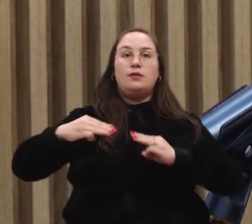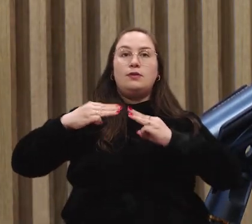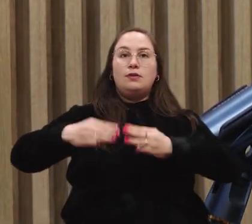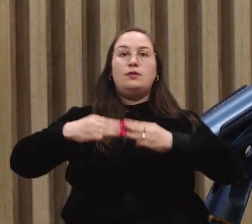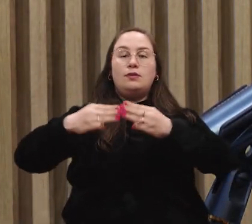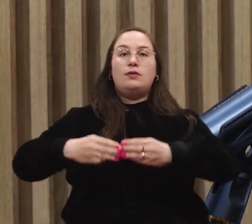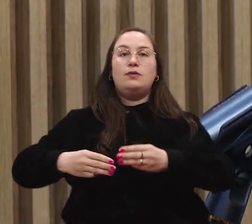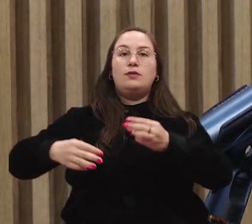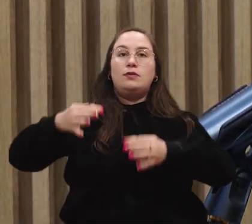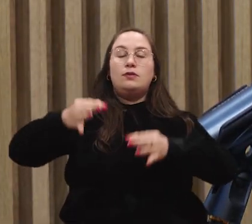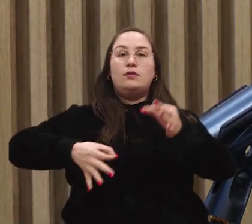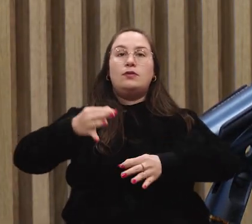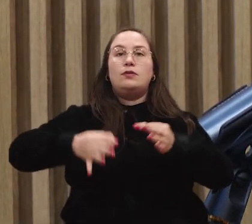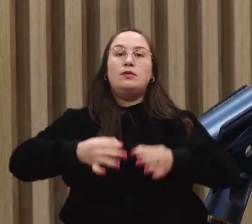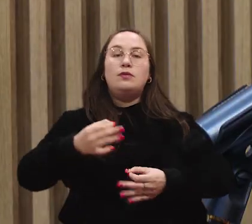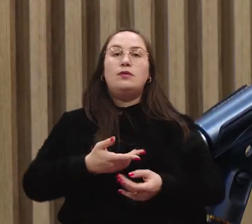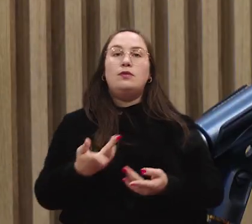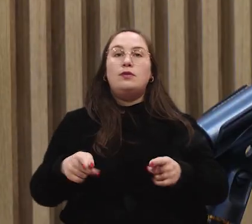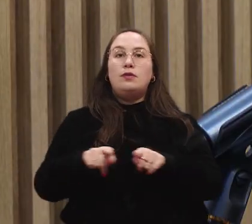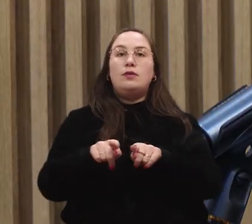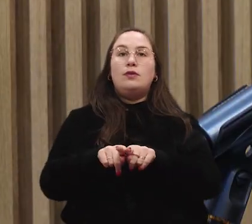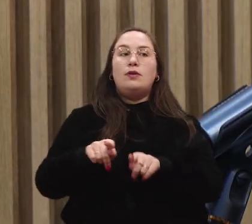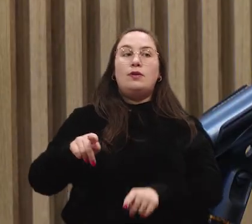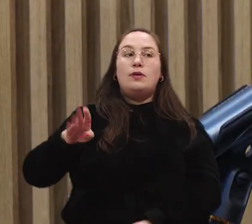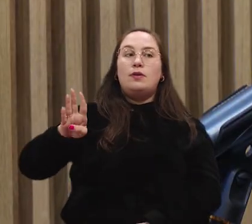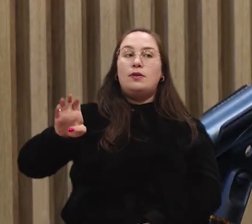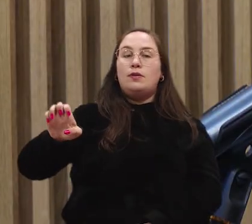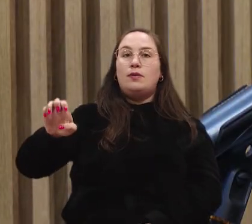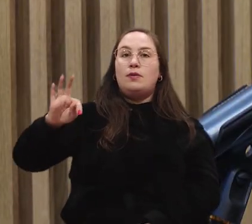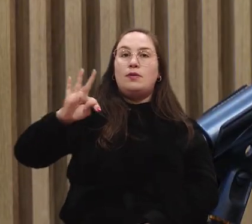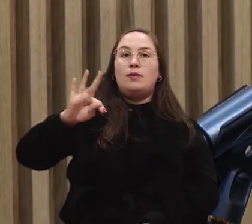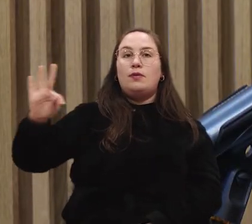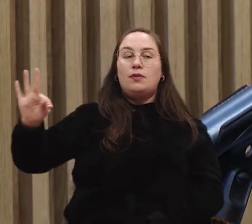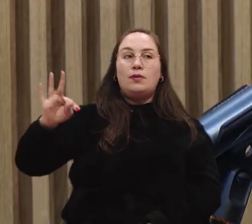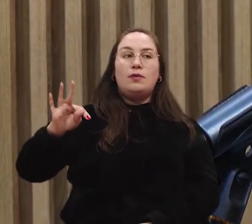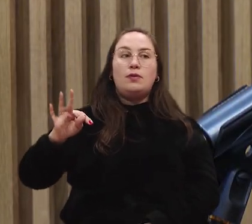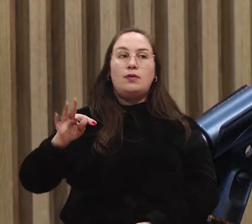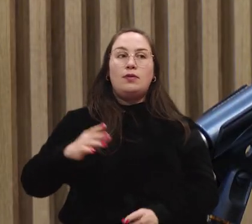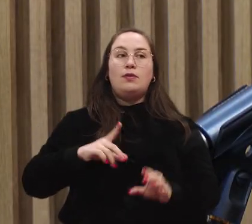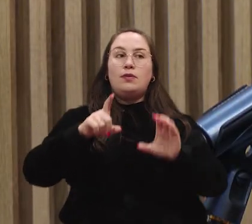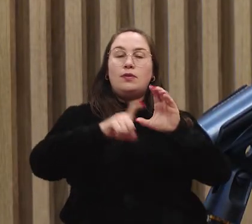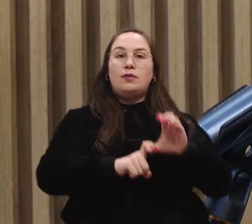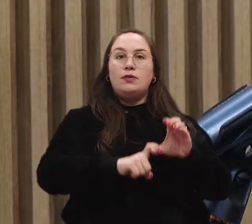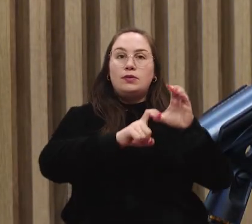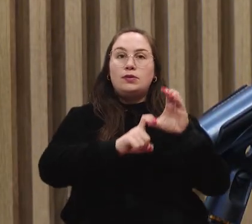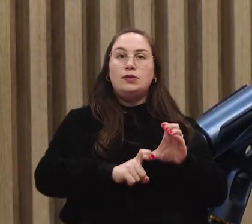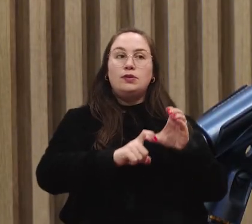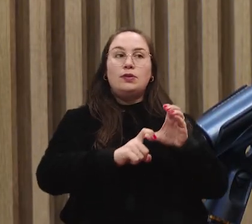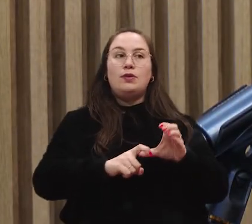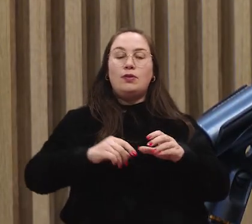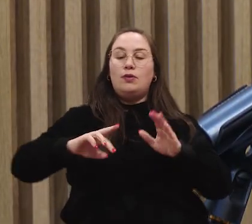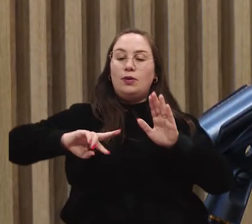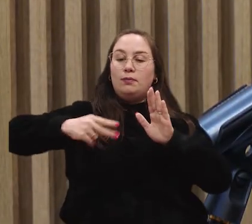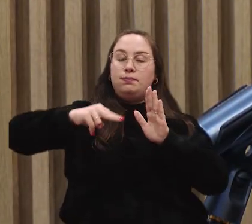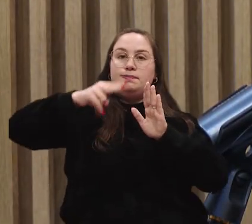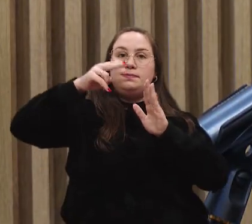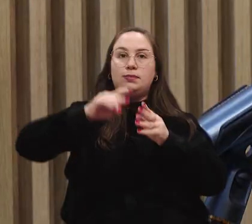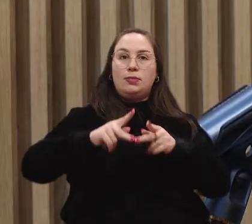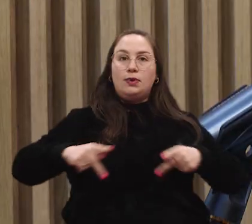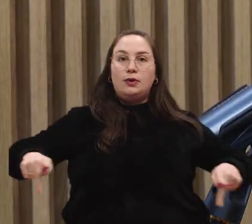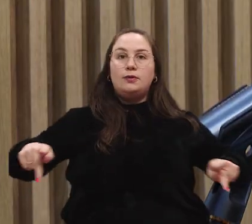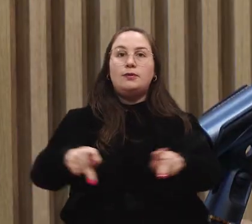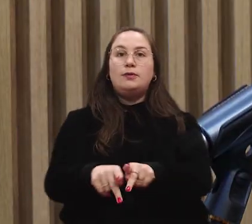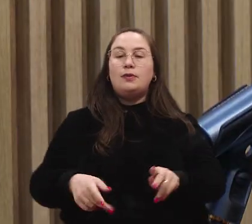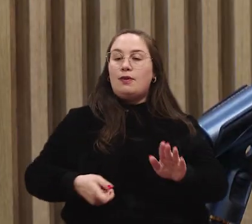trabalhe as BETs. Por quê? Porque a gente está percebendo um endividamento ou um superendividamento da população,